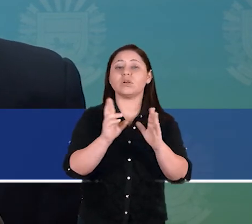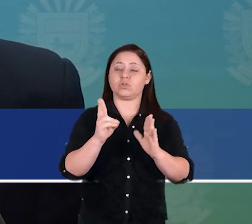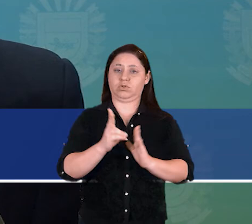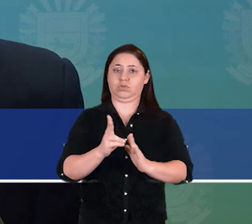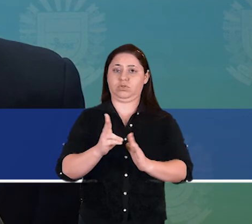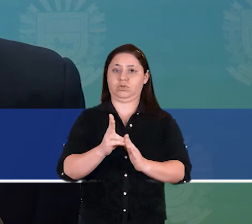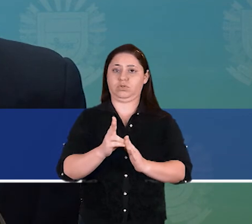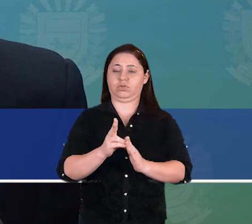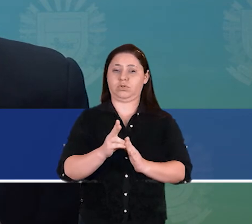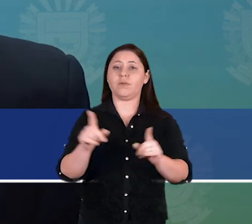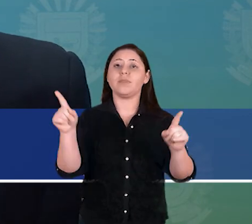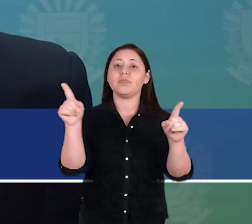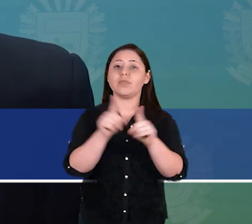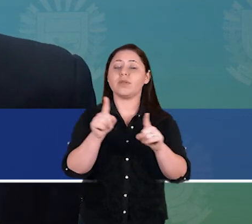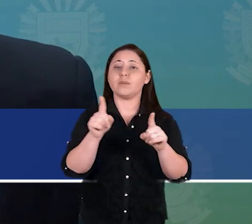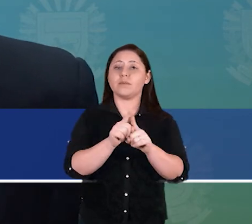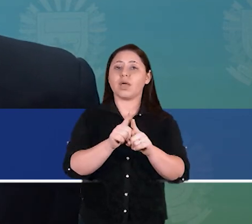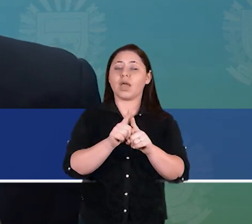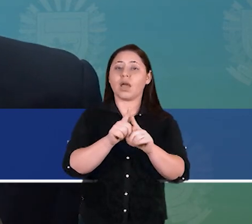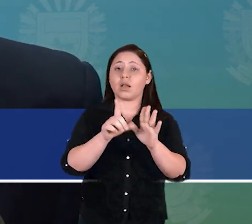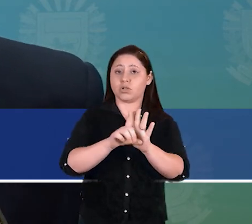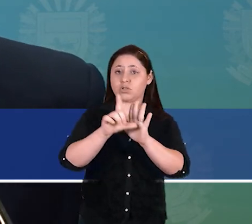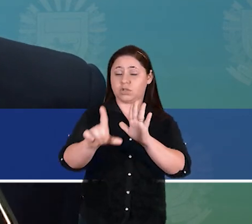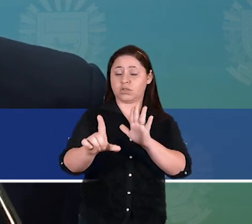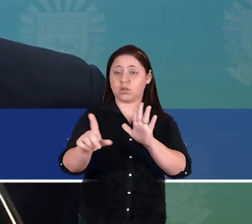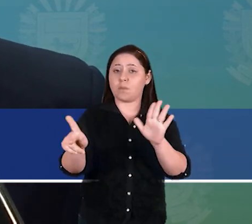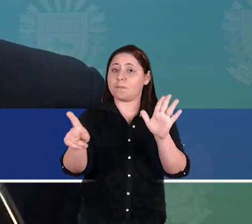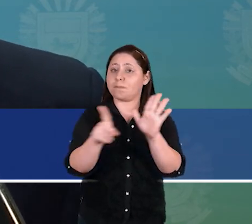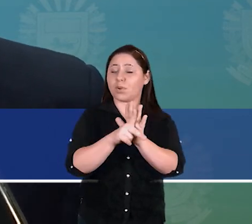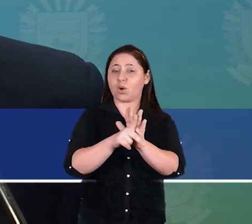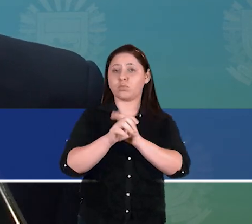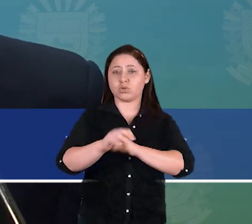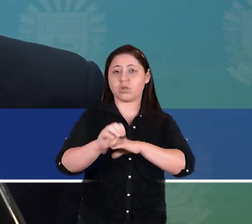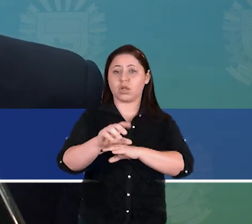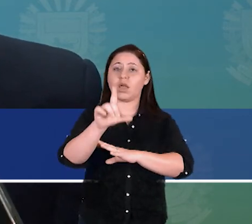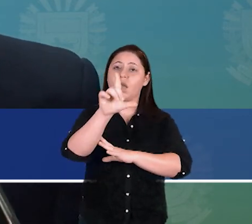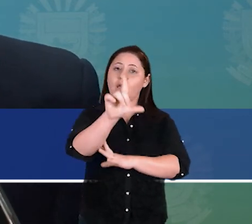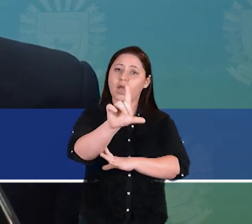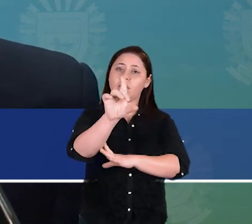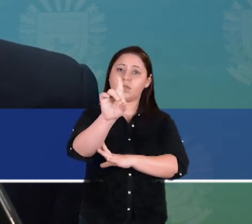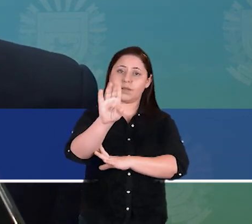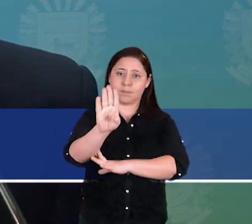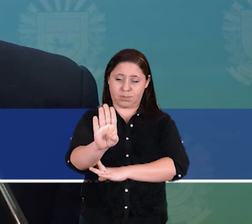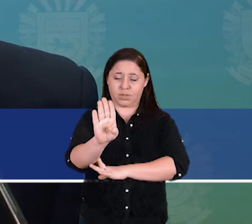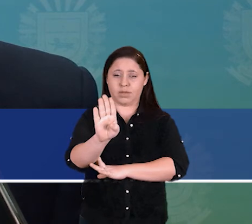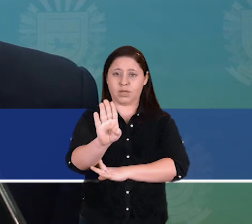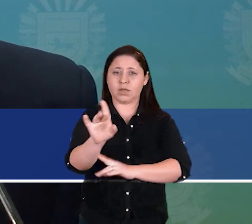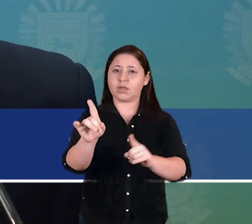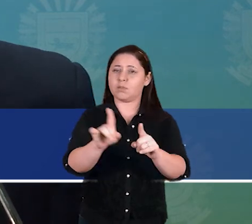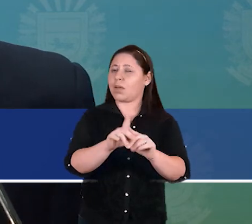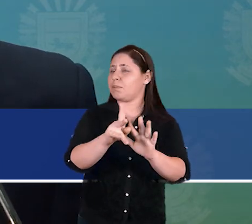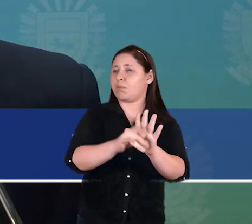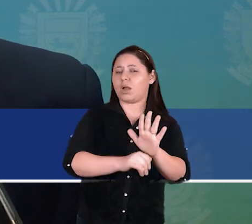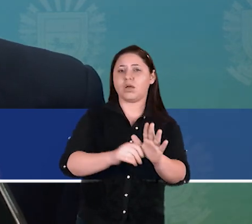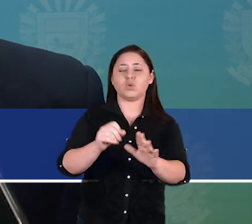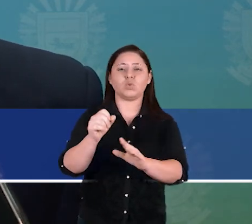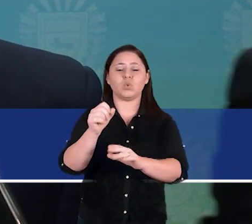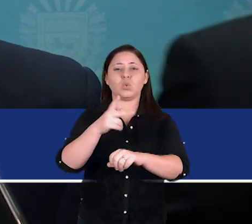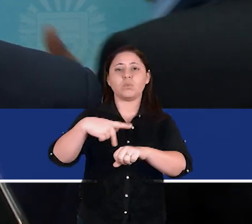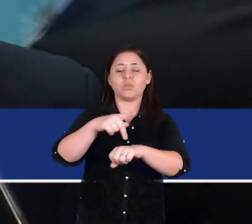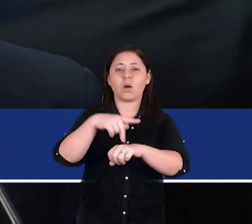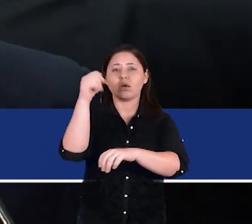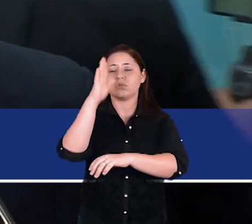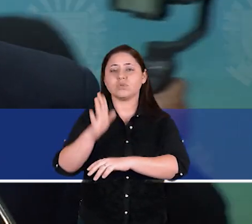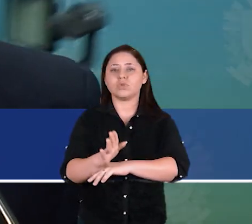comunidades indígenas, né? E também a legislação da área da educação a Lei de Diretrizes e Bases da Educação, o